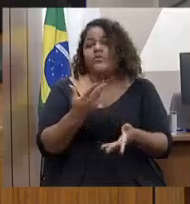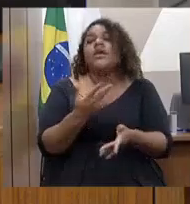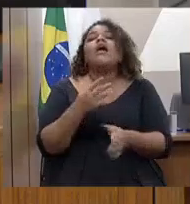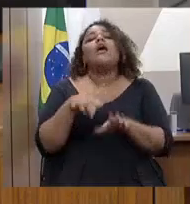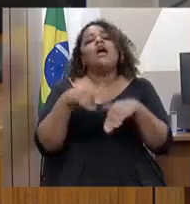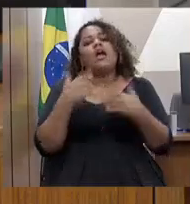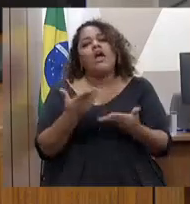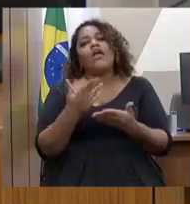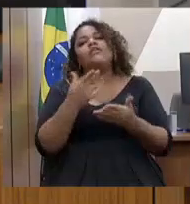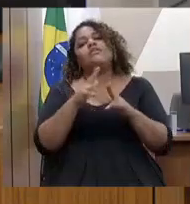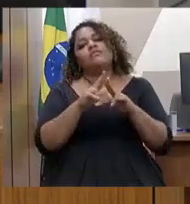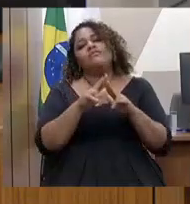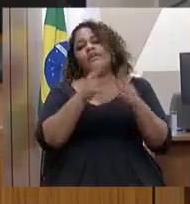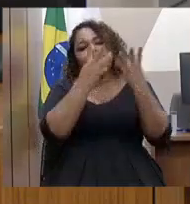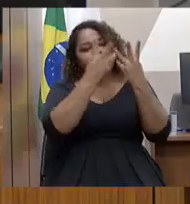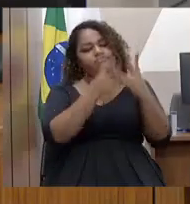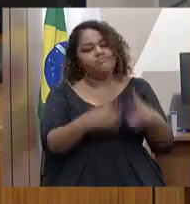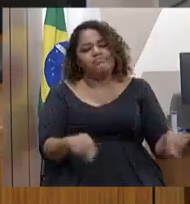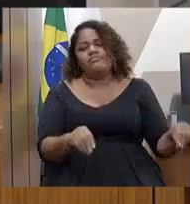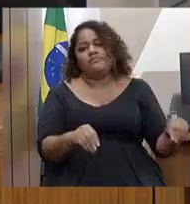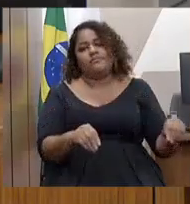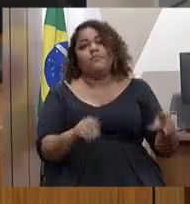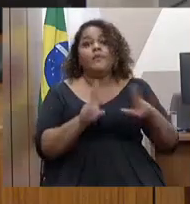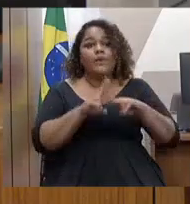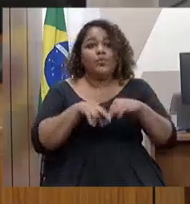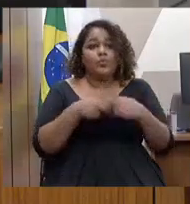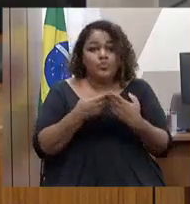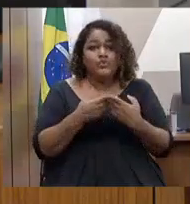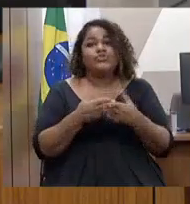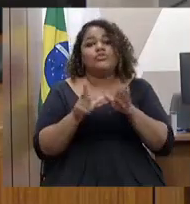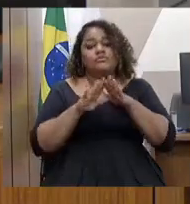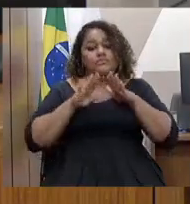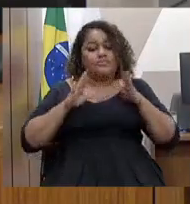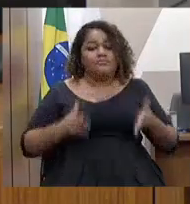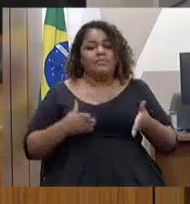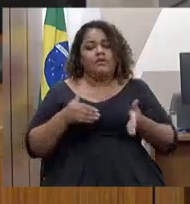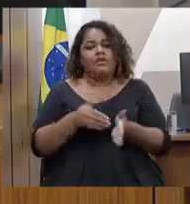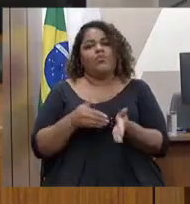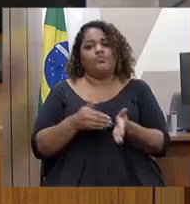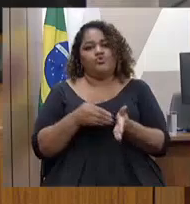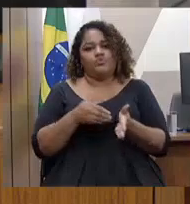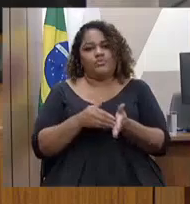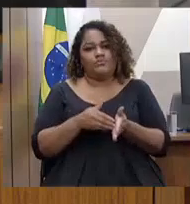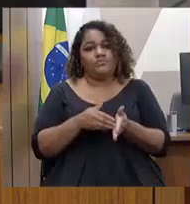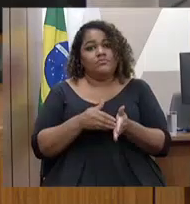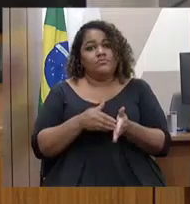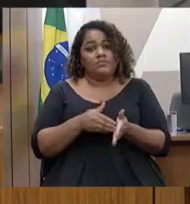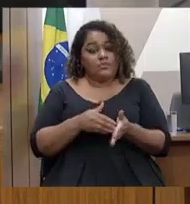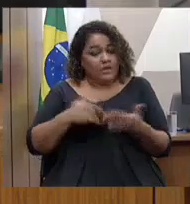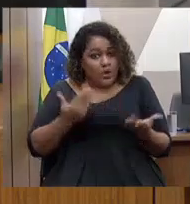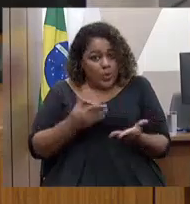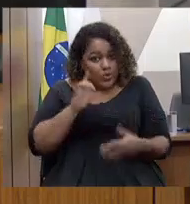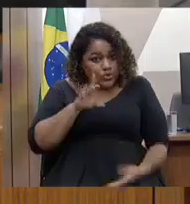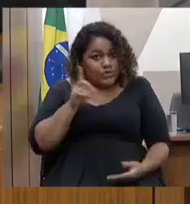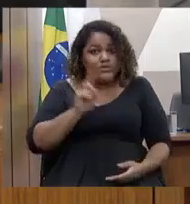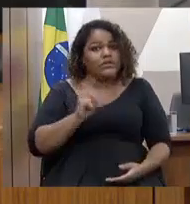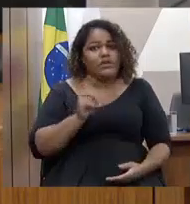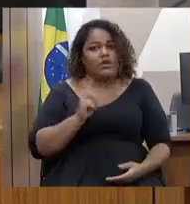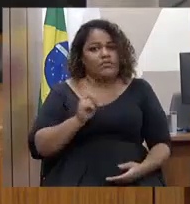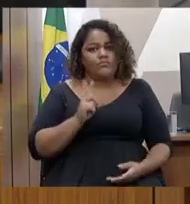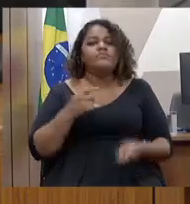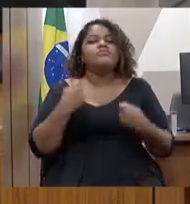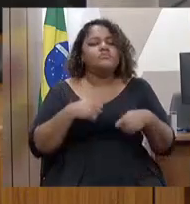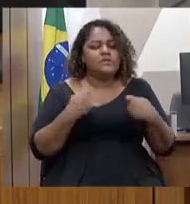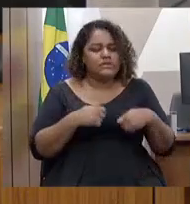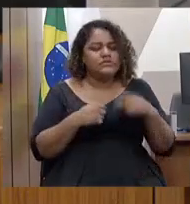que a gente exige aqui né com a última e não é de agora né a reconstrução do